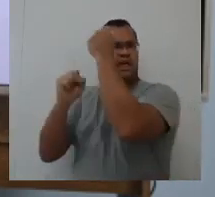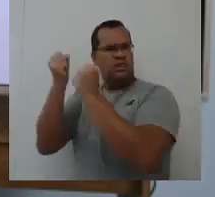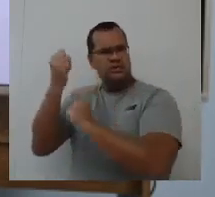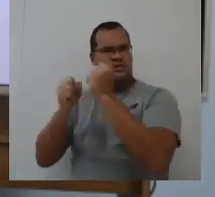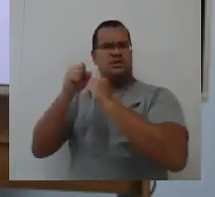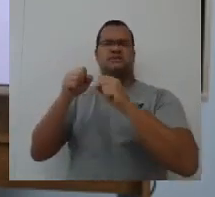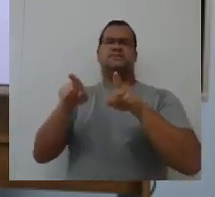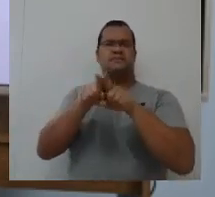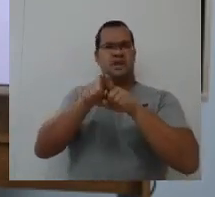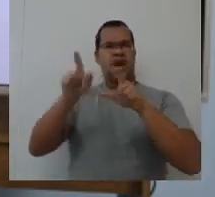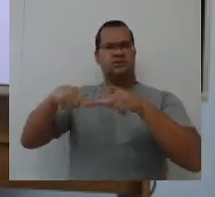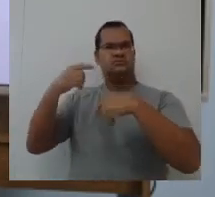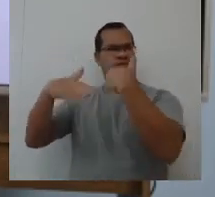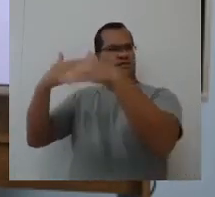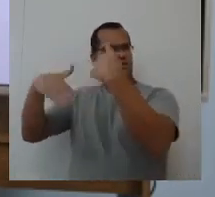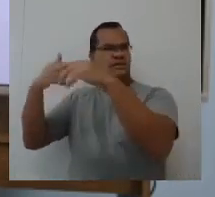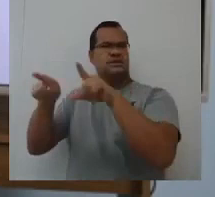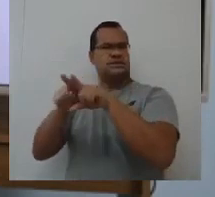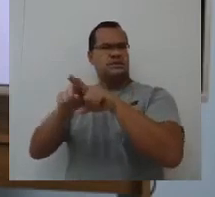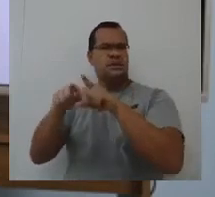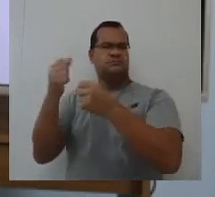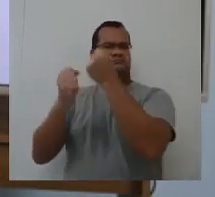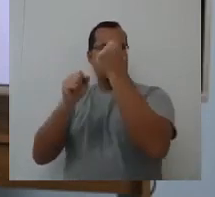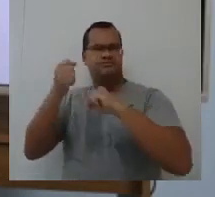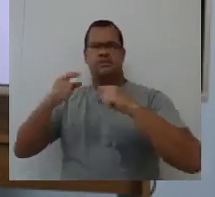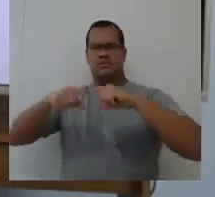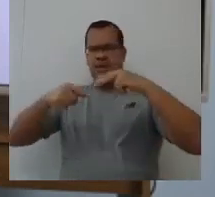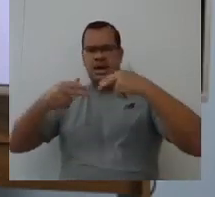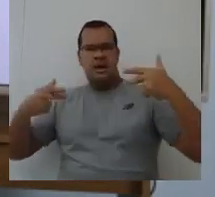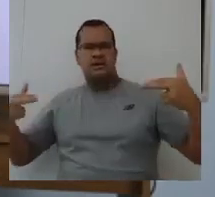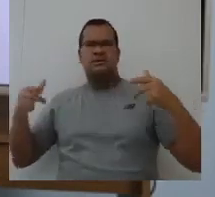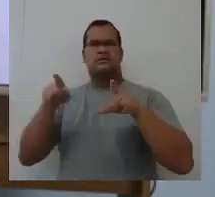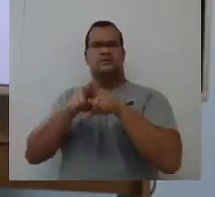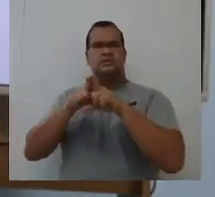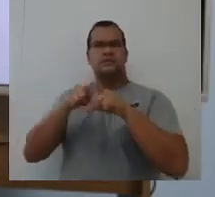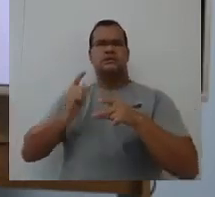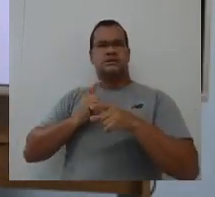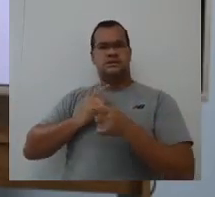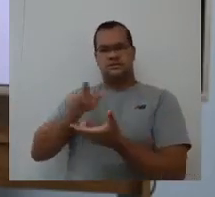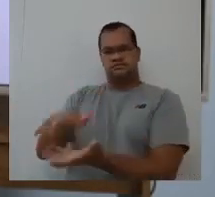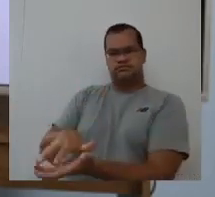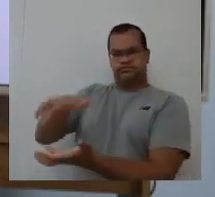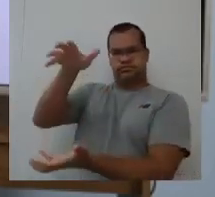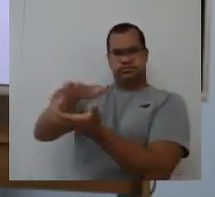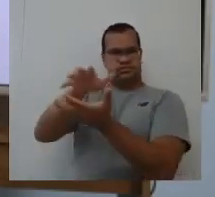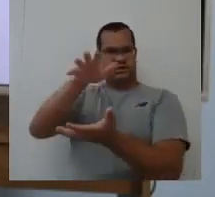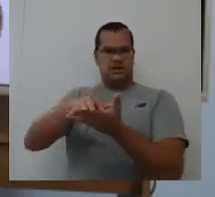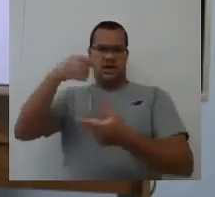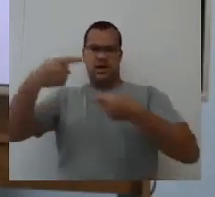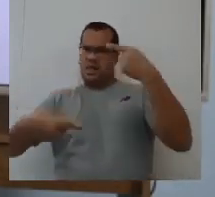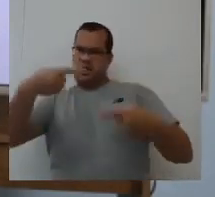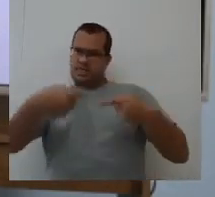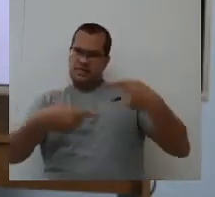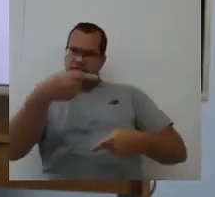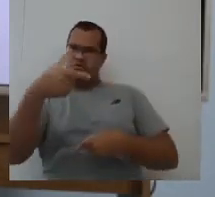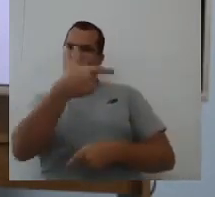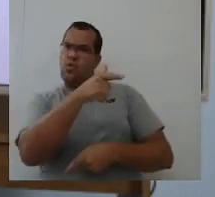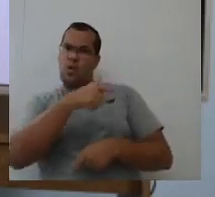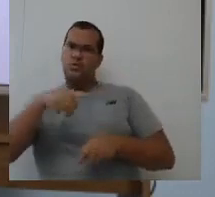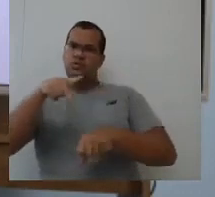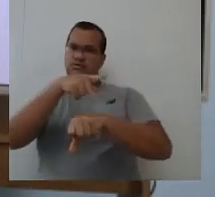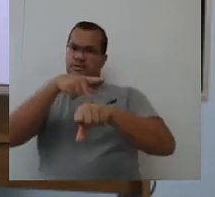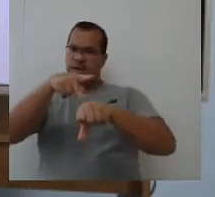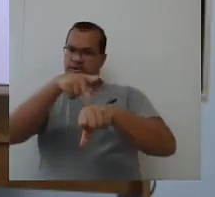Esse desenvolvimento acelerou a produção industrial de mercadorias, gerando intensa disputa por mercados consumidores